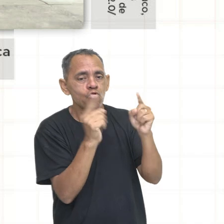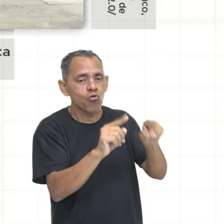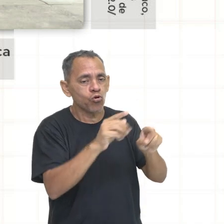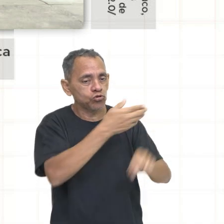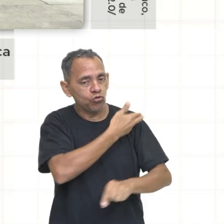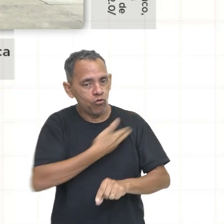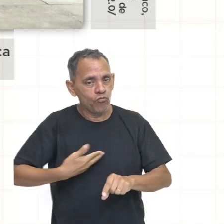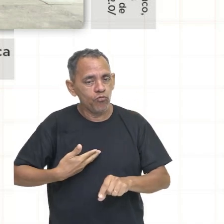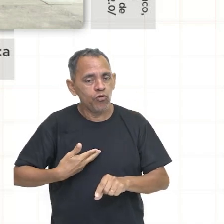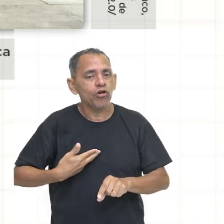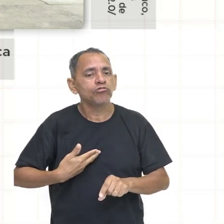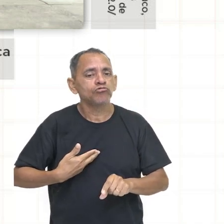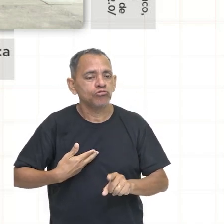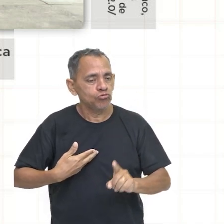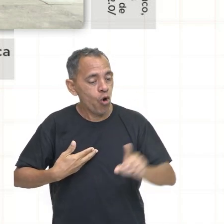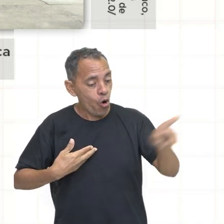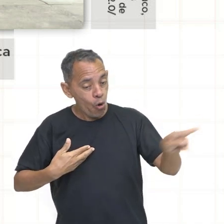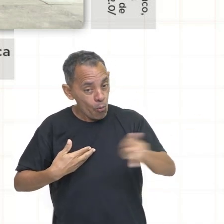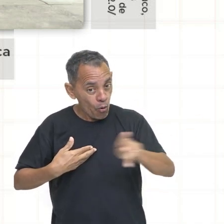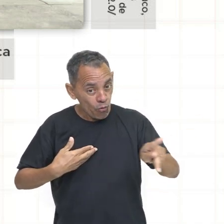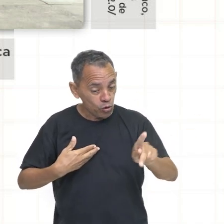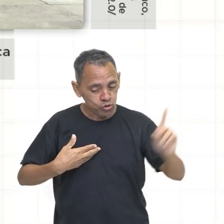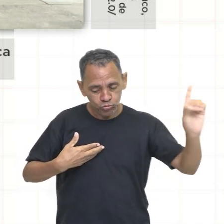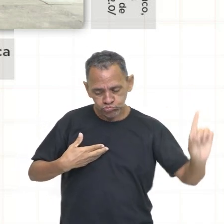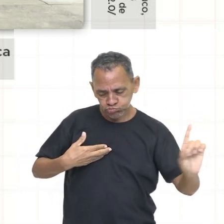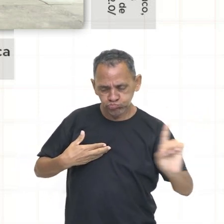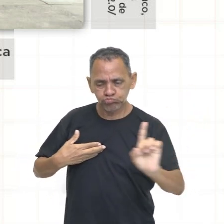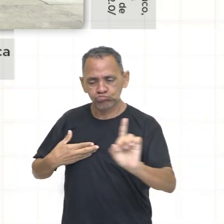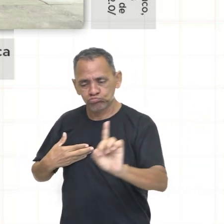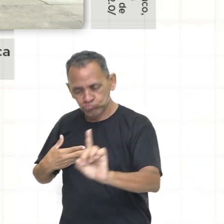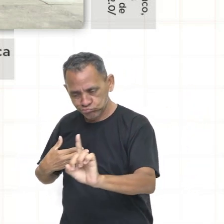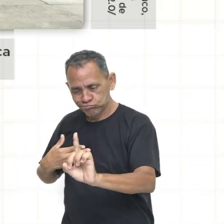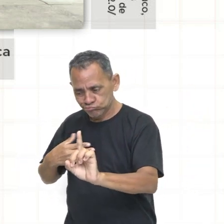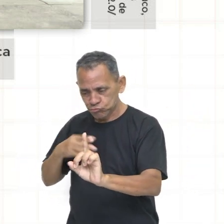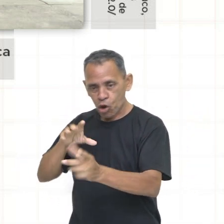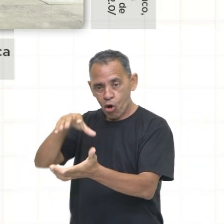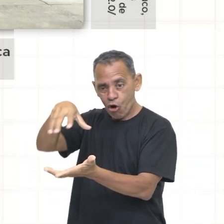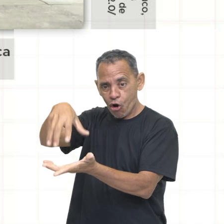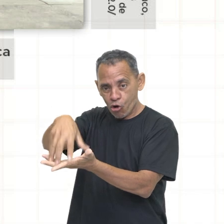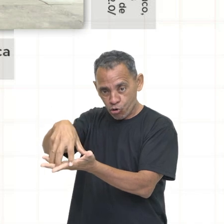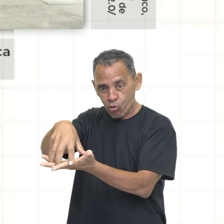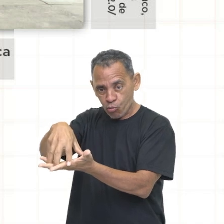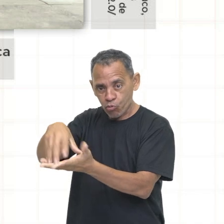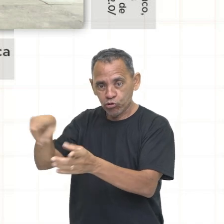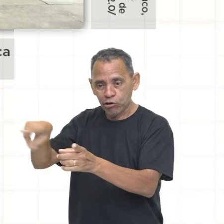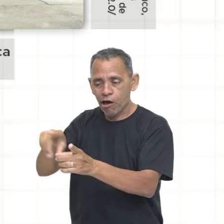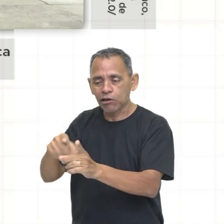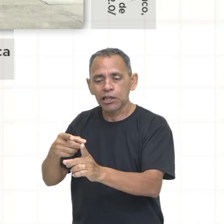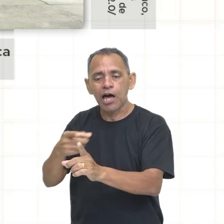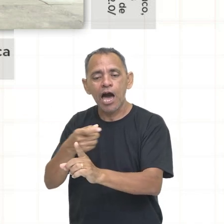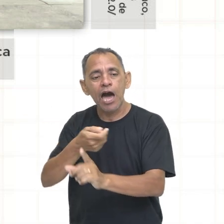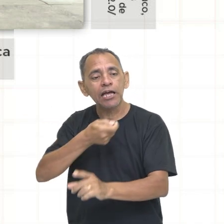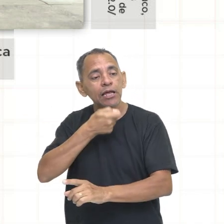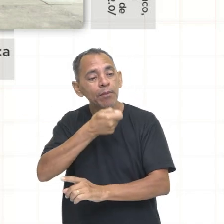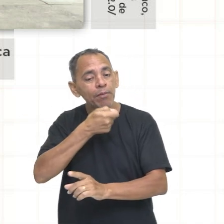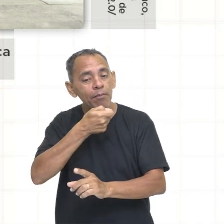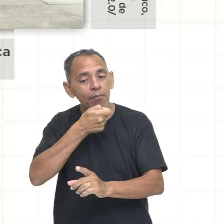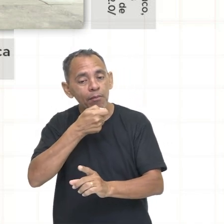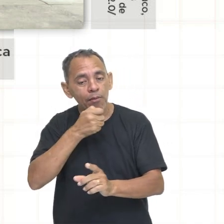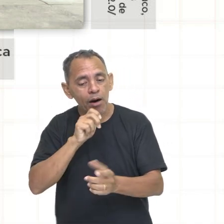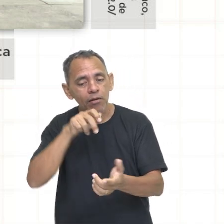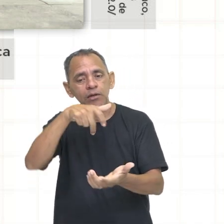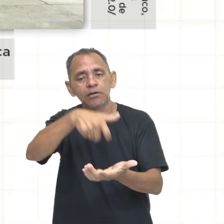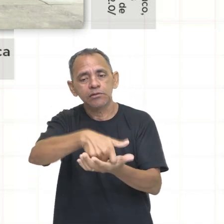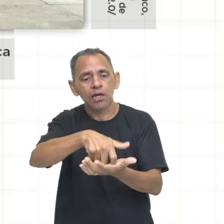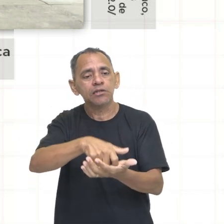ele era encaminhado ao órgão, né, competente, no caso do DOI-CODE, e lá ele era interrogado. Muitas vezes ele